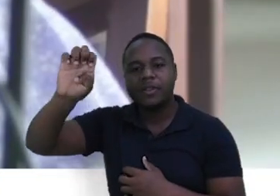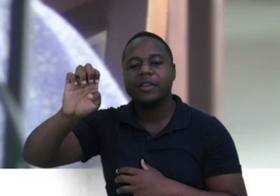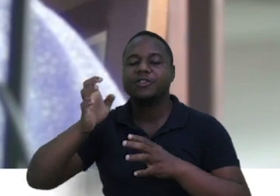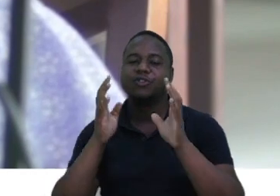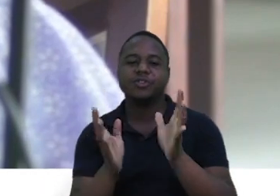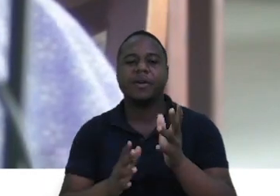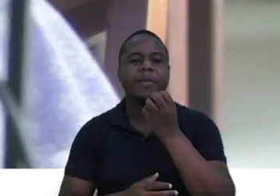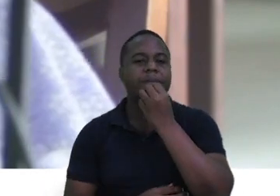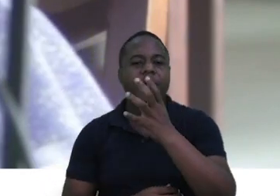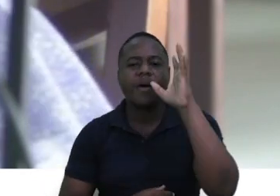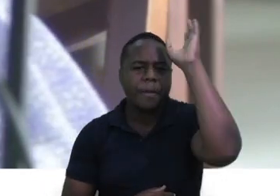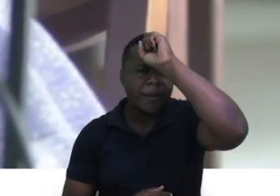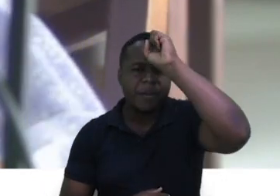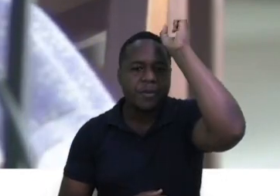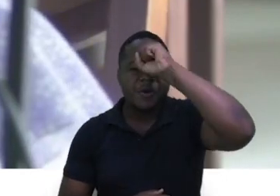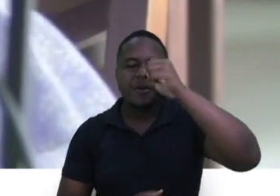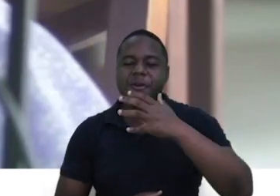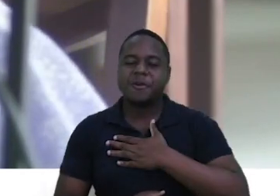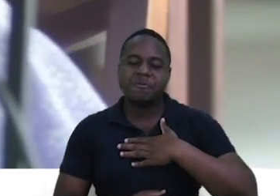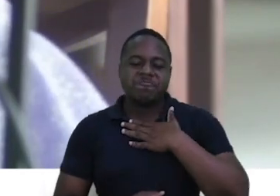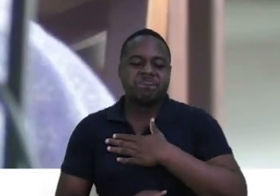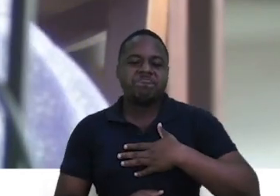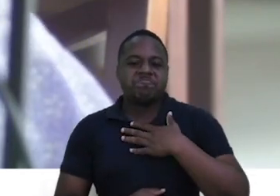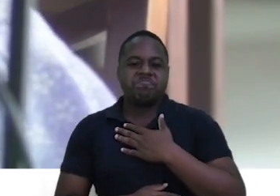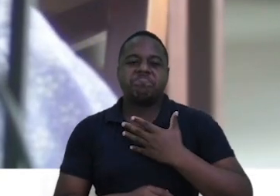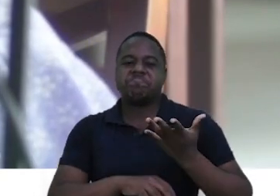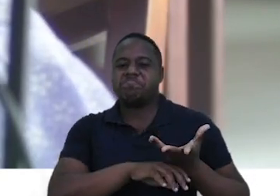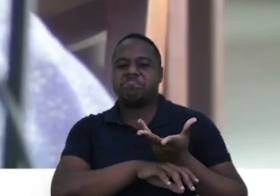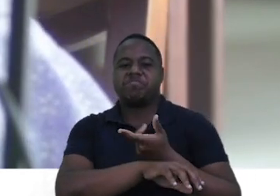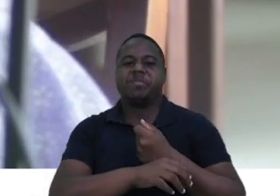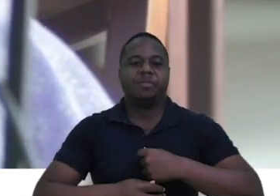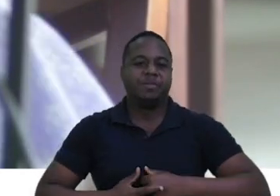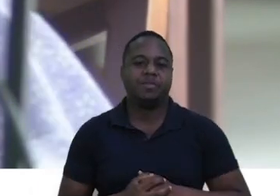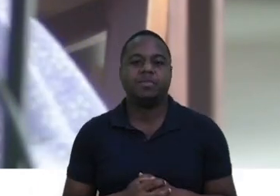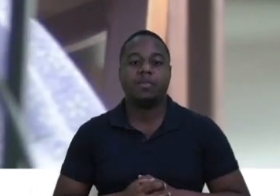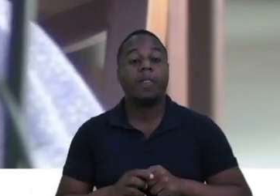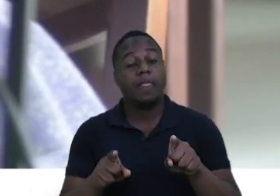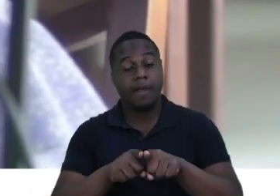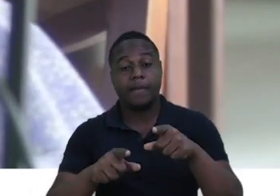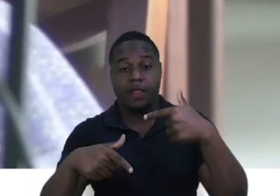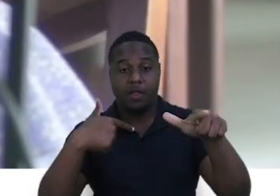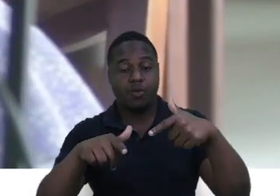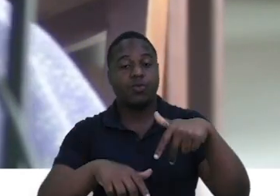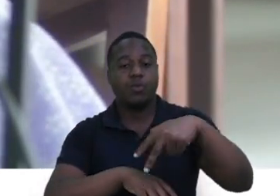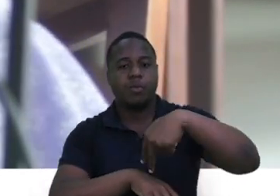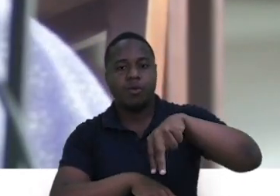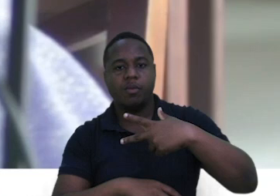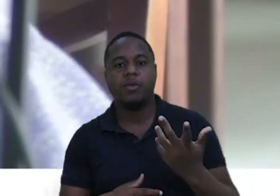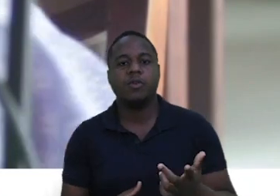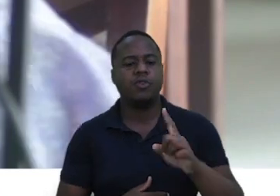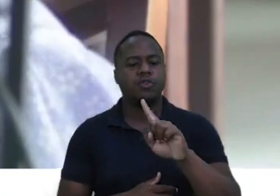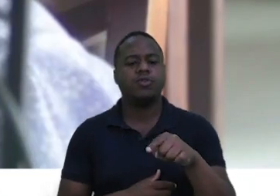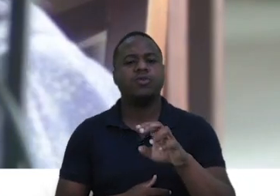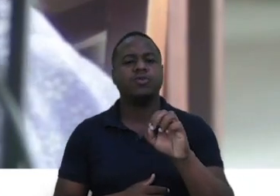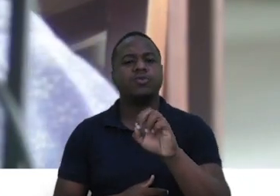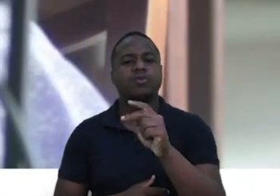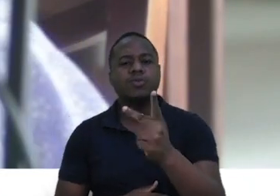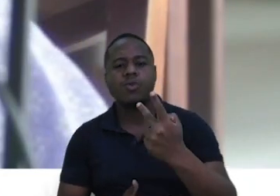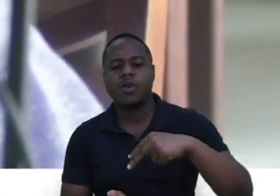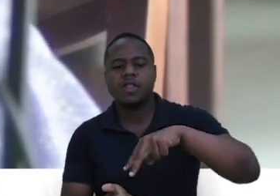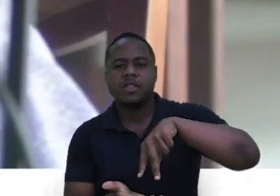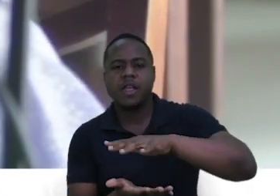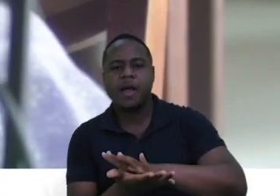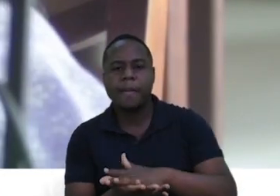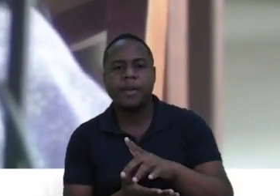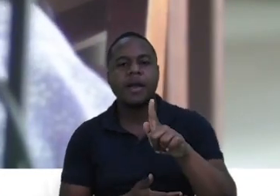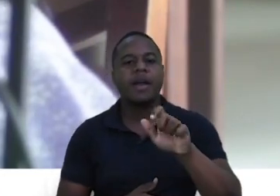ela aprendeu com tanto exímio. Também trabalha com outros gêneros musicais como zouk, samba,